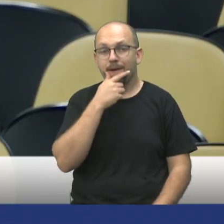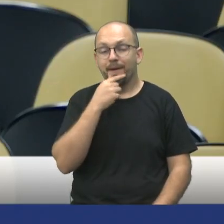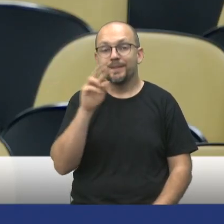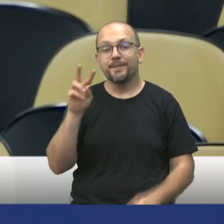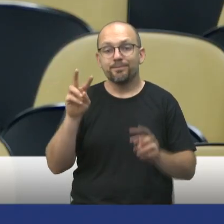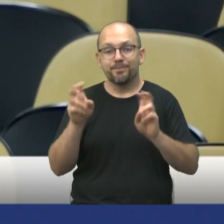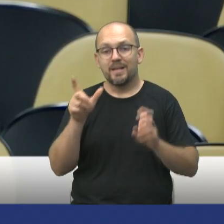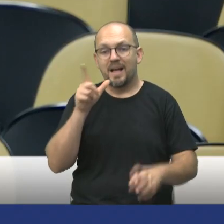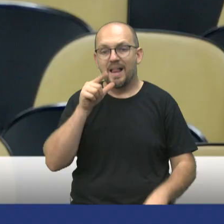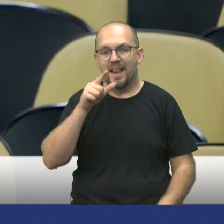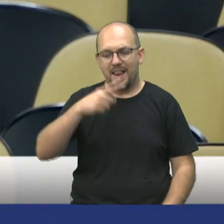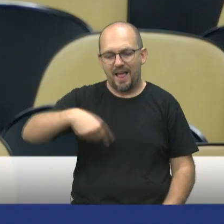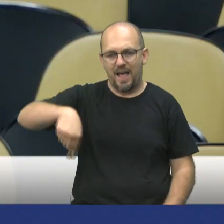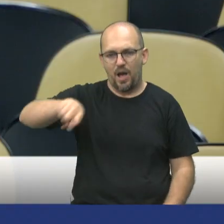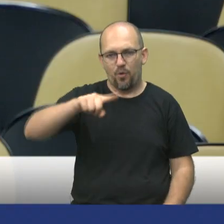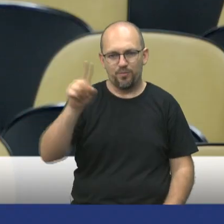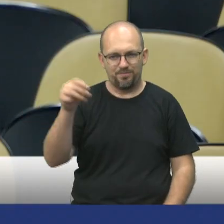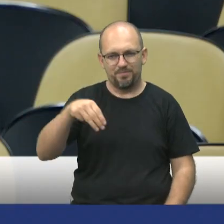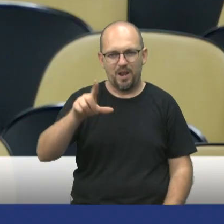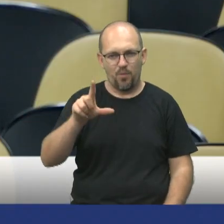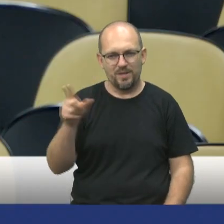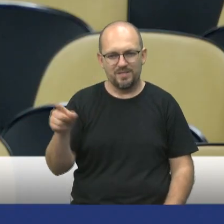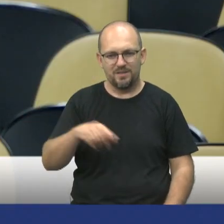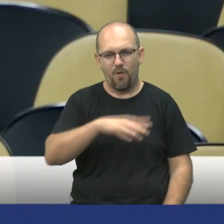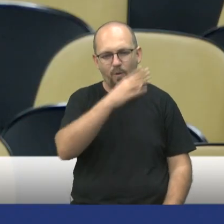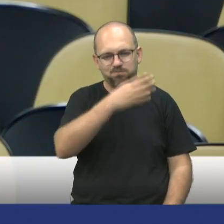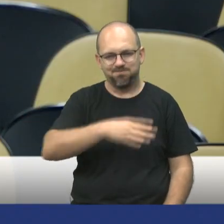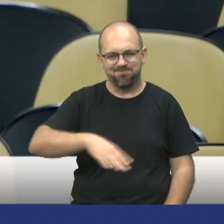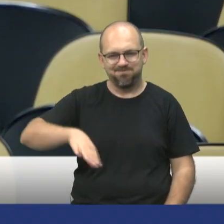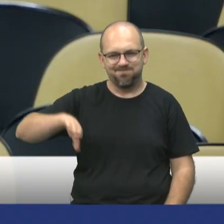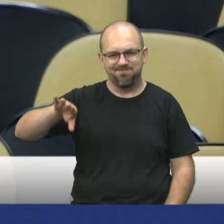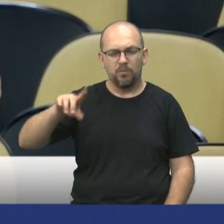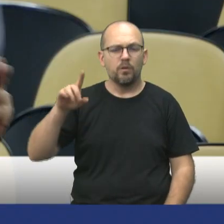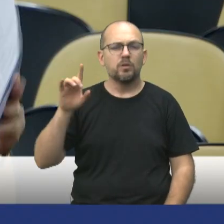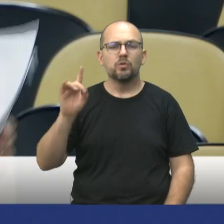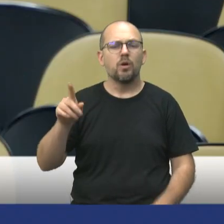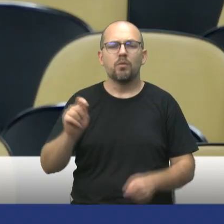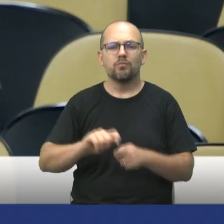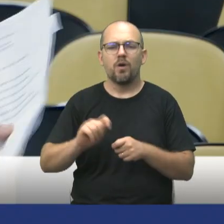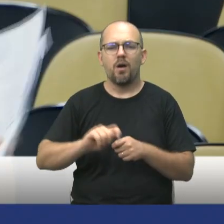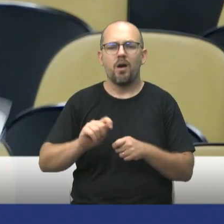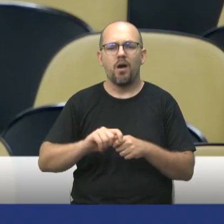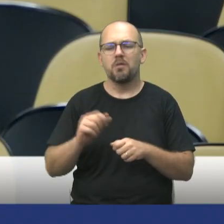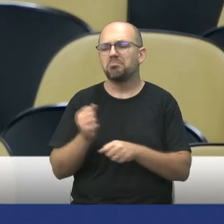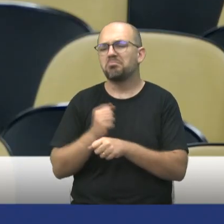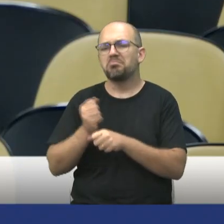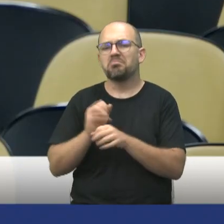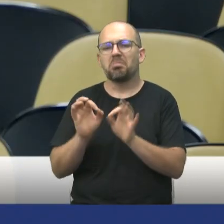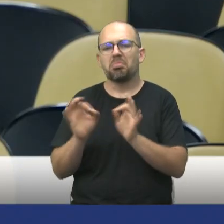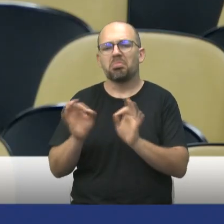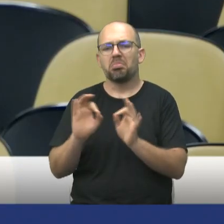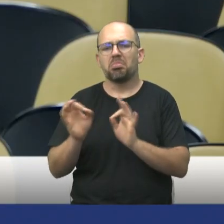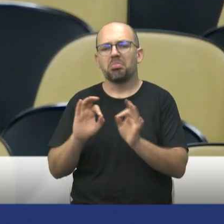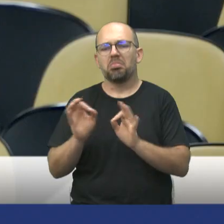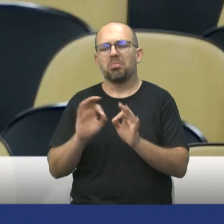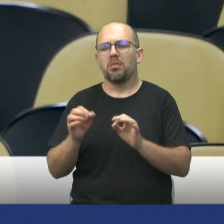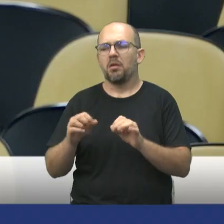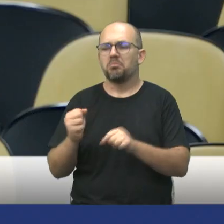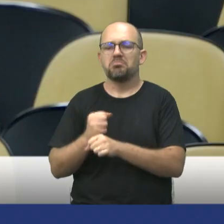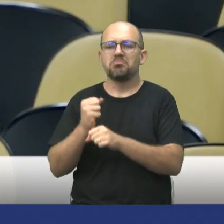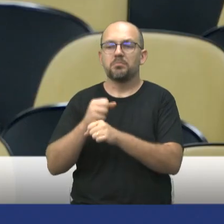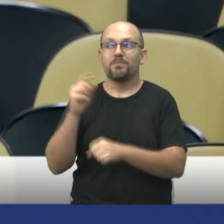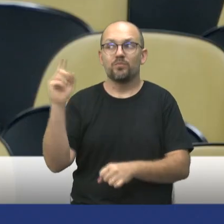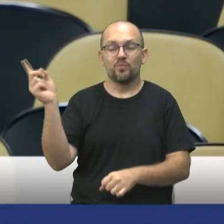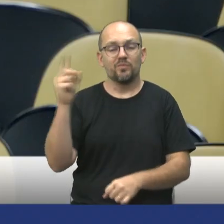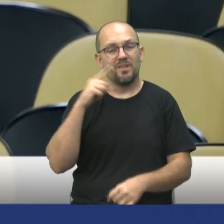lá, né, que durante esses 4 anos e os outros mandatos também foram só feitas algumas coisinhas lá e o pessoal lá